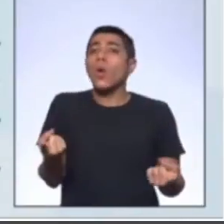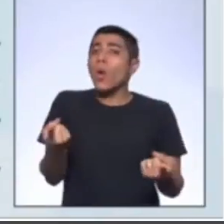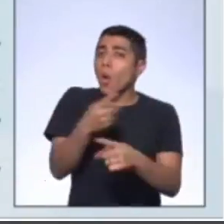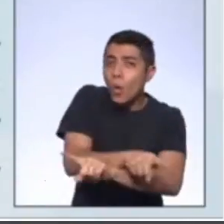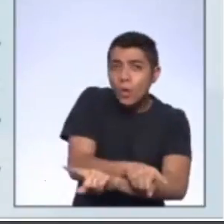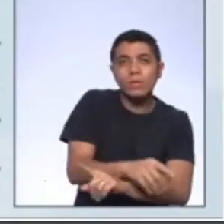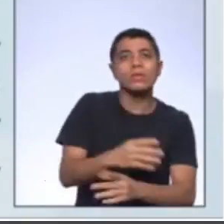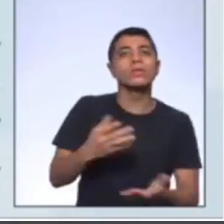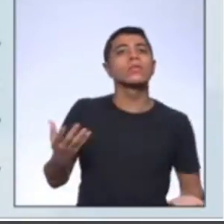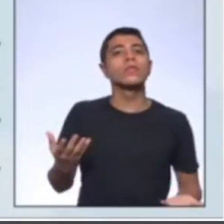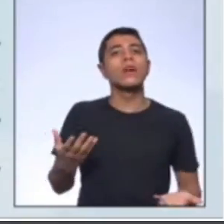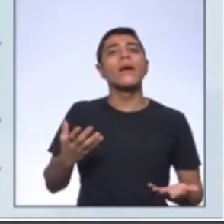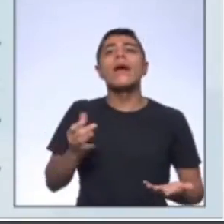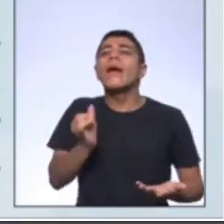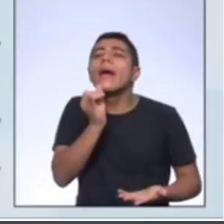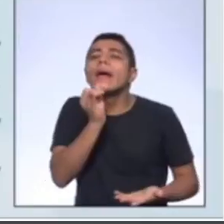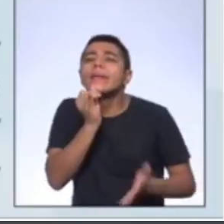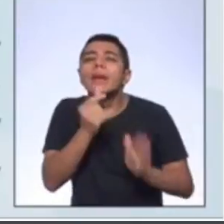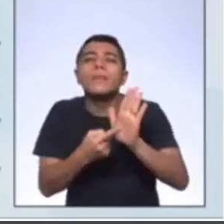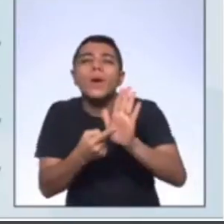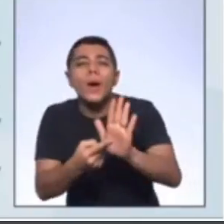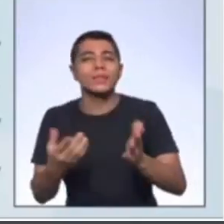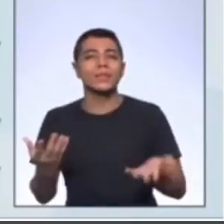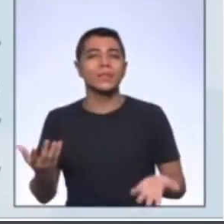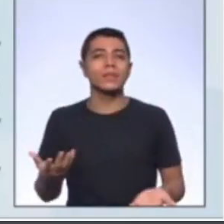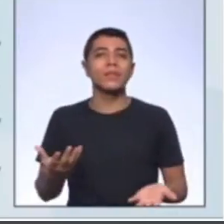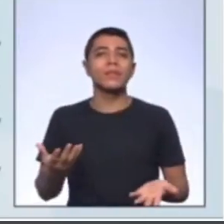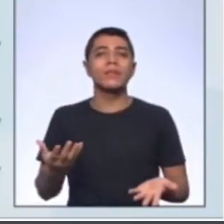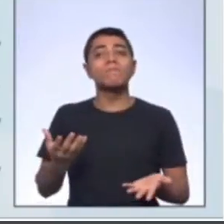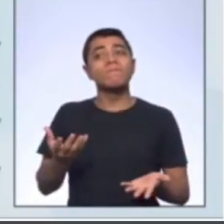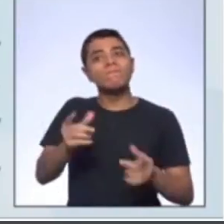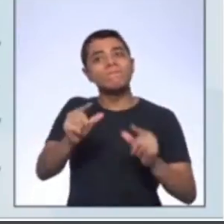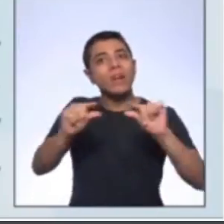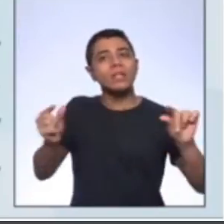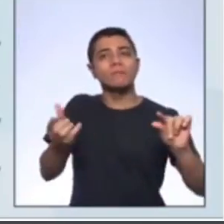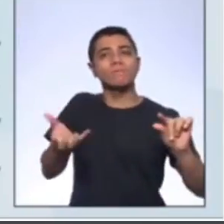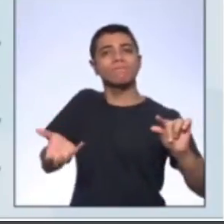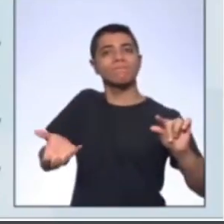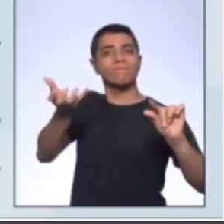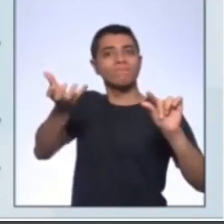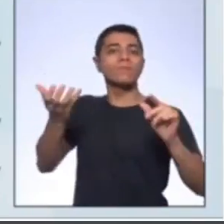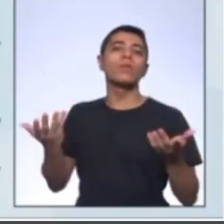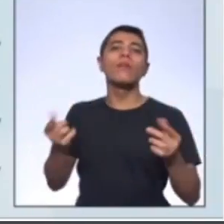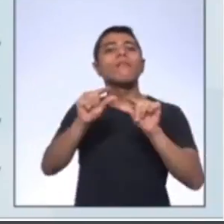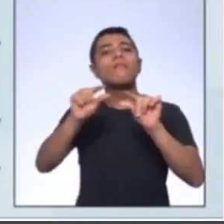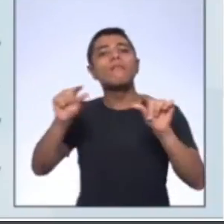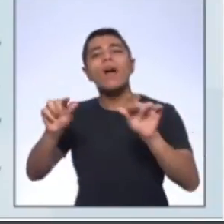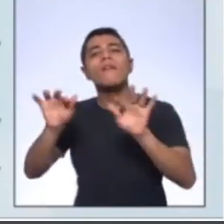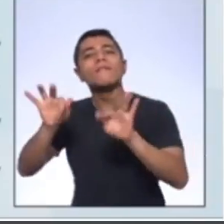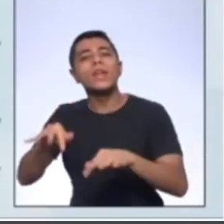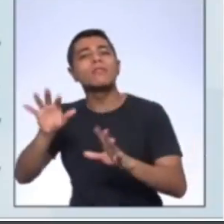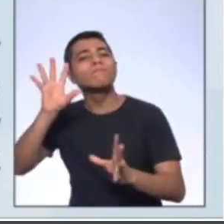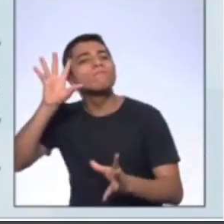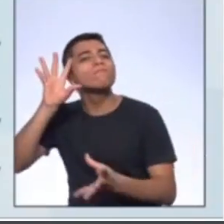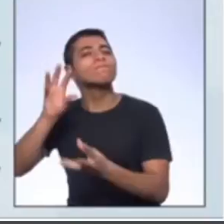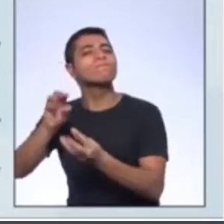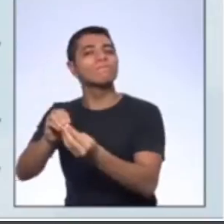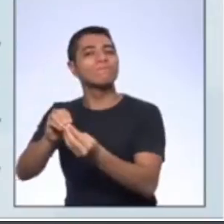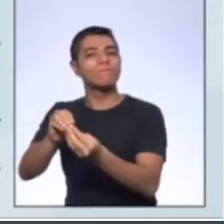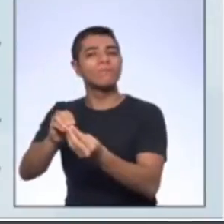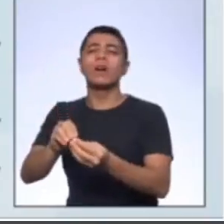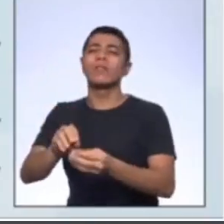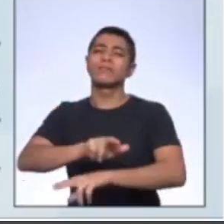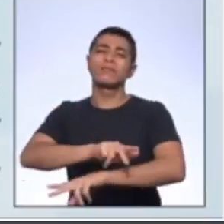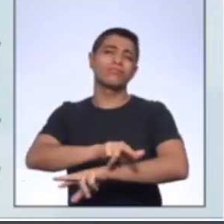exemplificação causa-consequência em fase de conclusão não existem alguns termos para